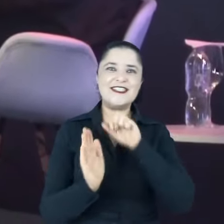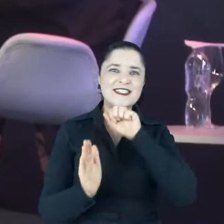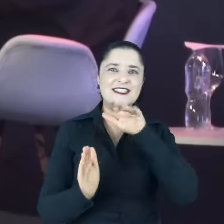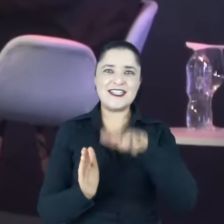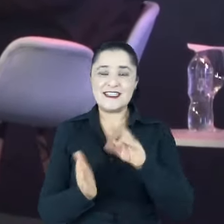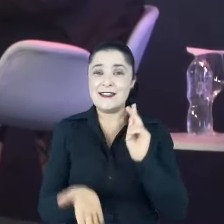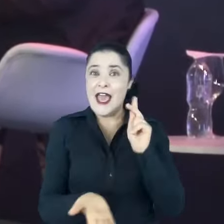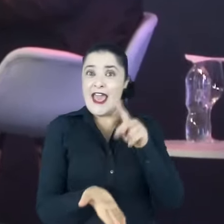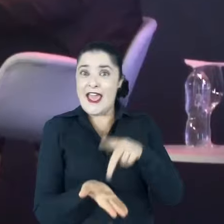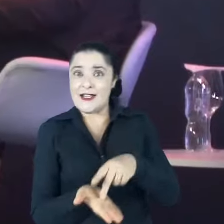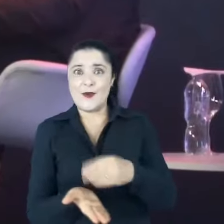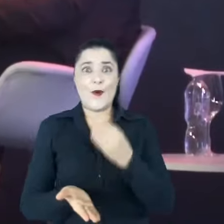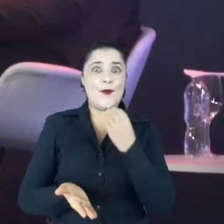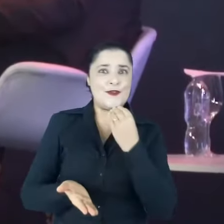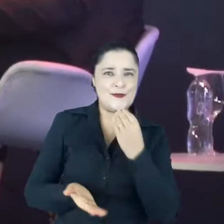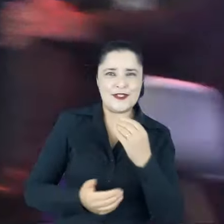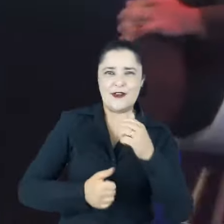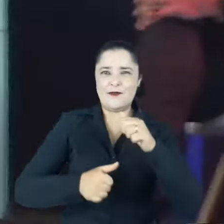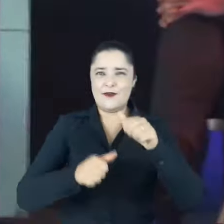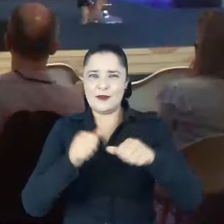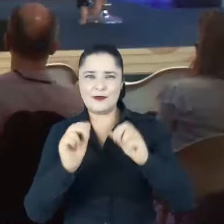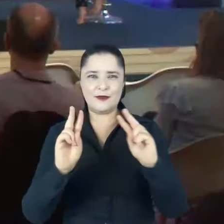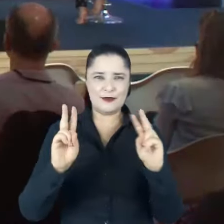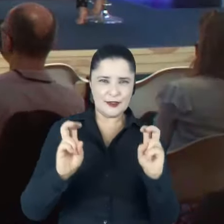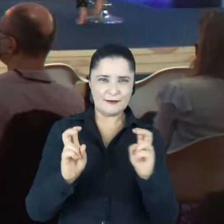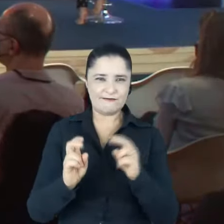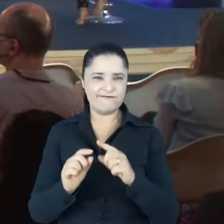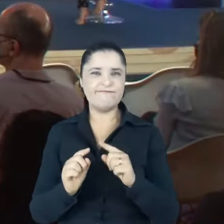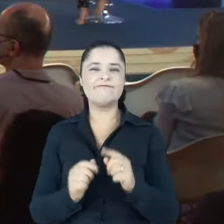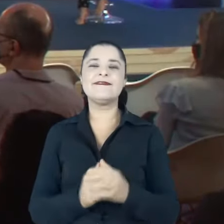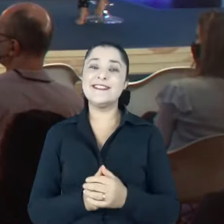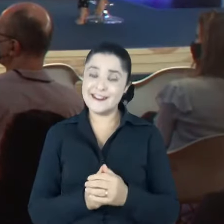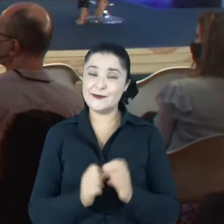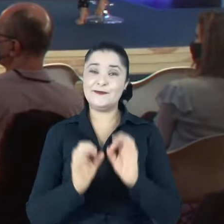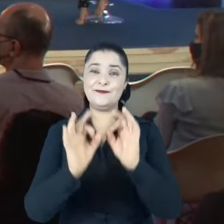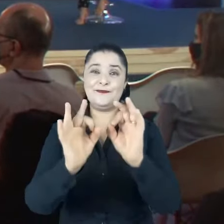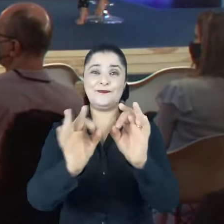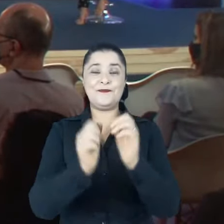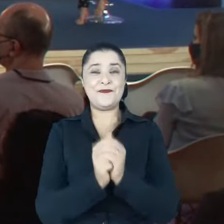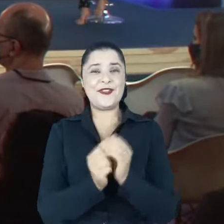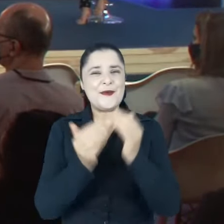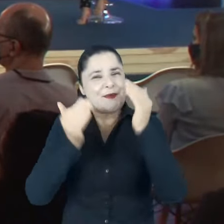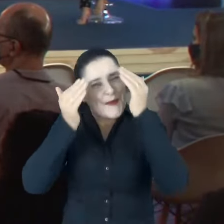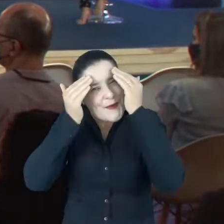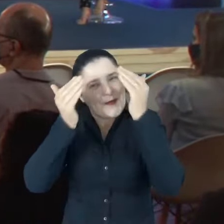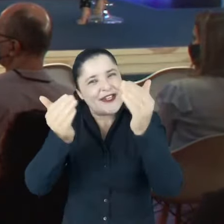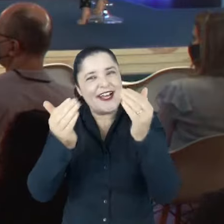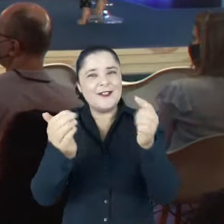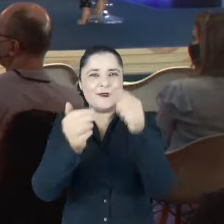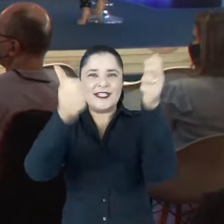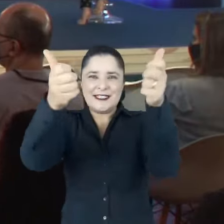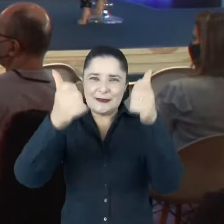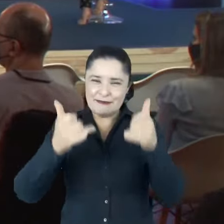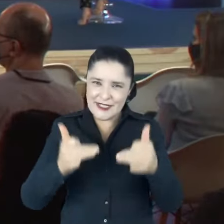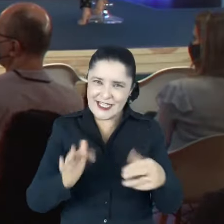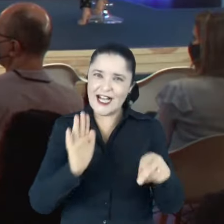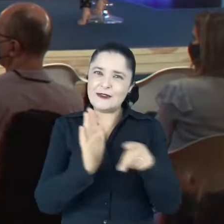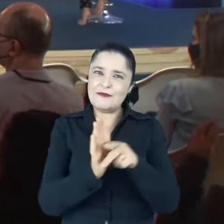otimistas. Ariano Suassuna, não é isso, Juliana? É isso aí. Isso aí. Então, obrigada por ter explicado essa rota da Siemens Energy.